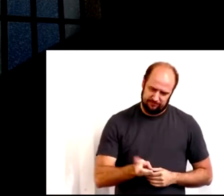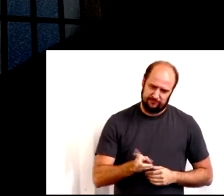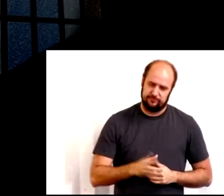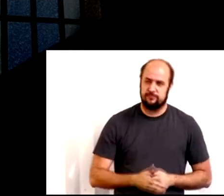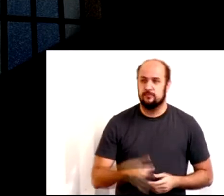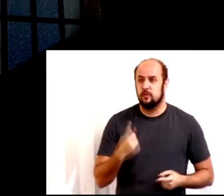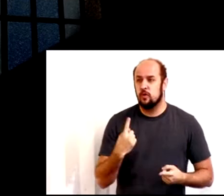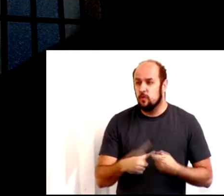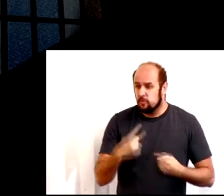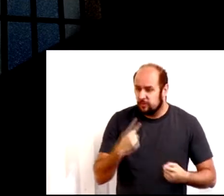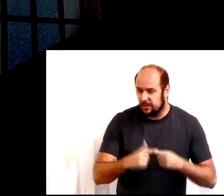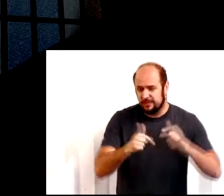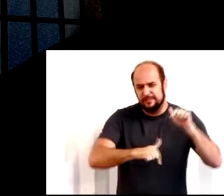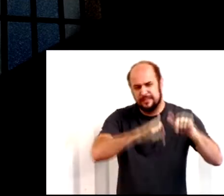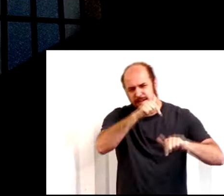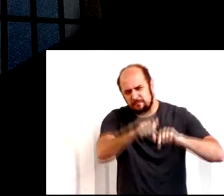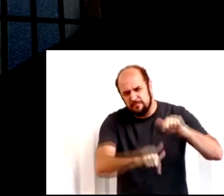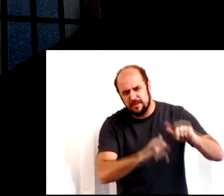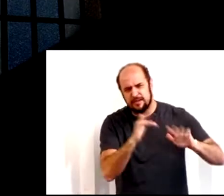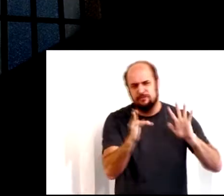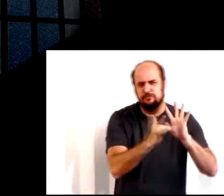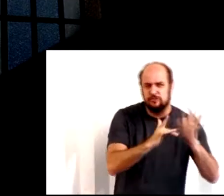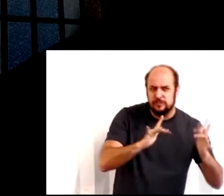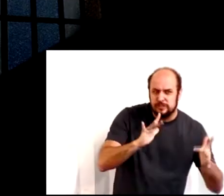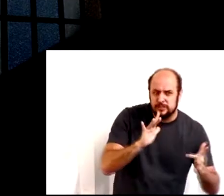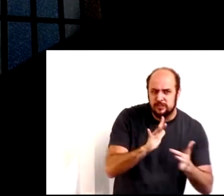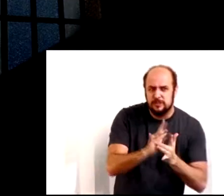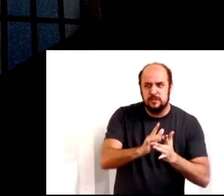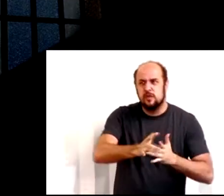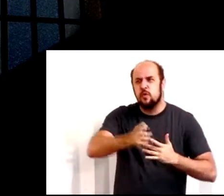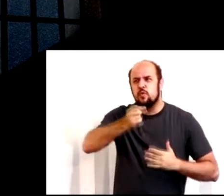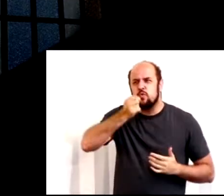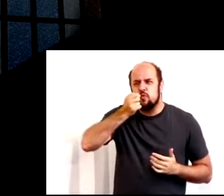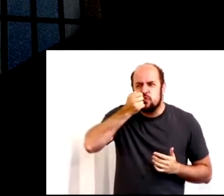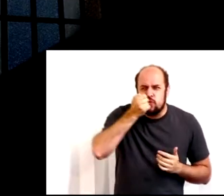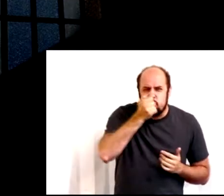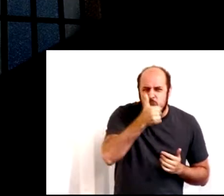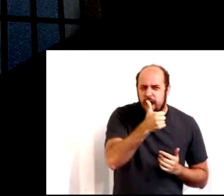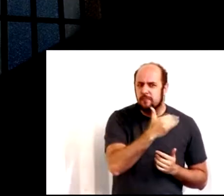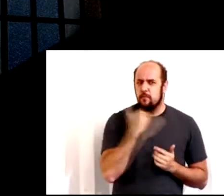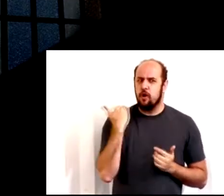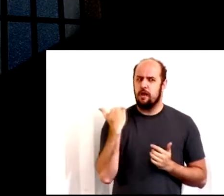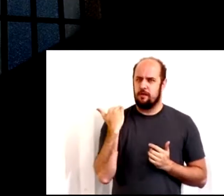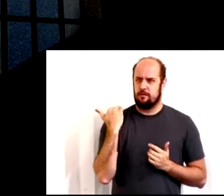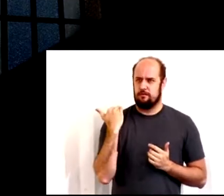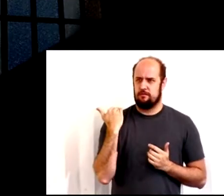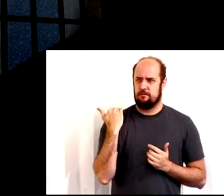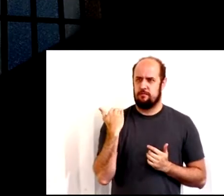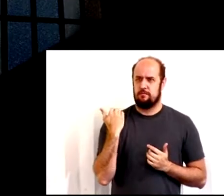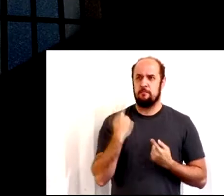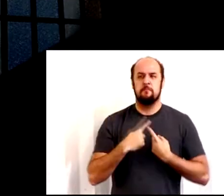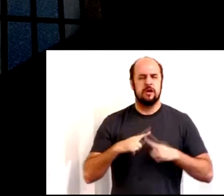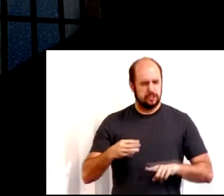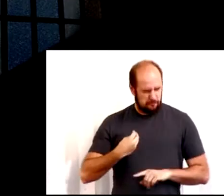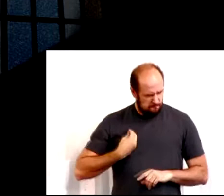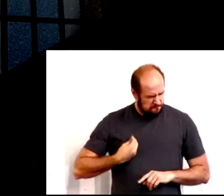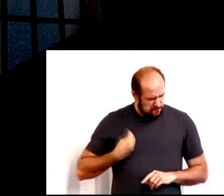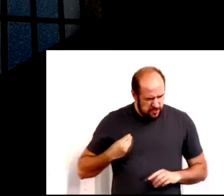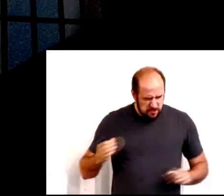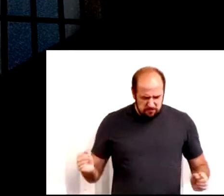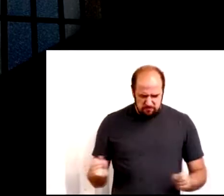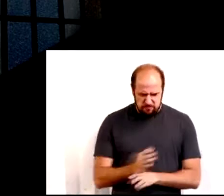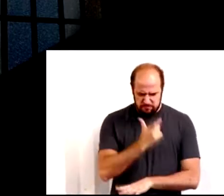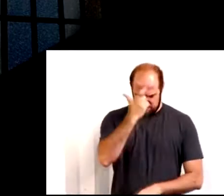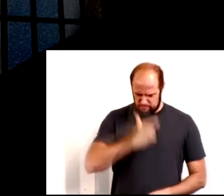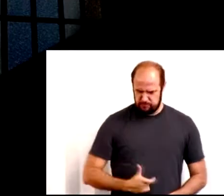que por causa da obra de Cristo, chegou ele às portas da morte, e se dispôs a dar a própria